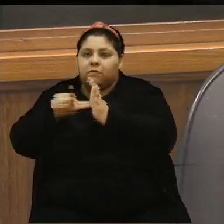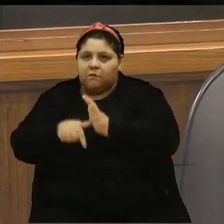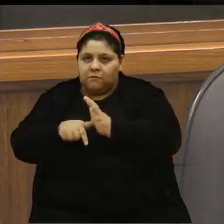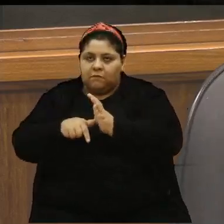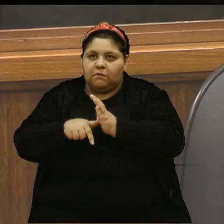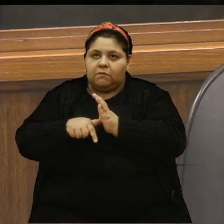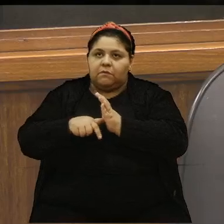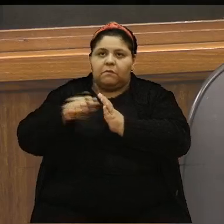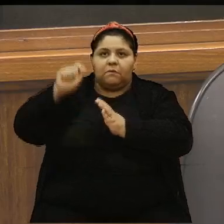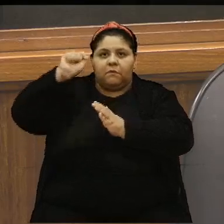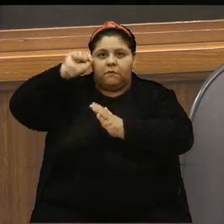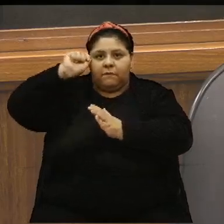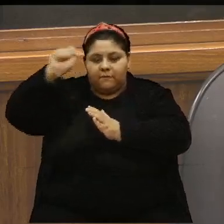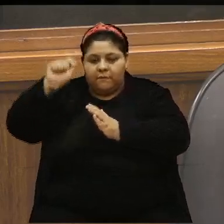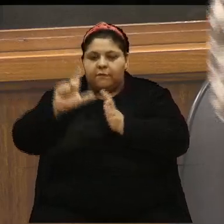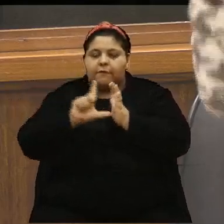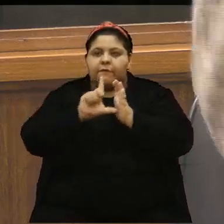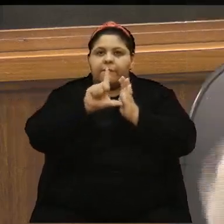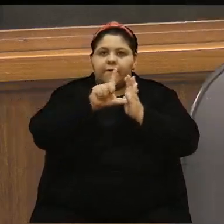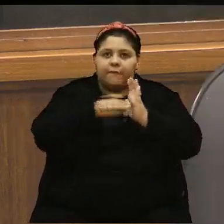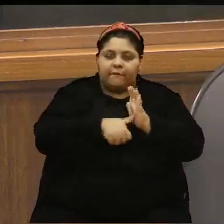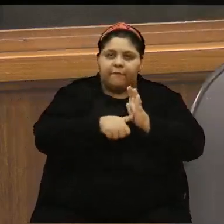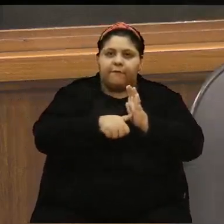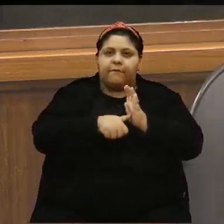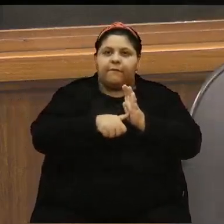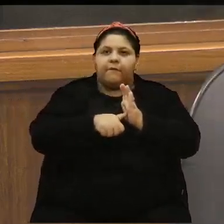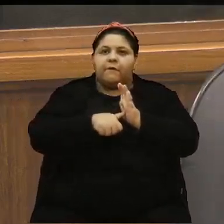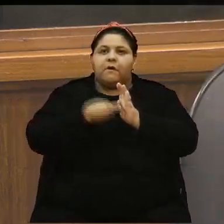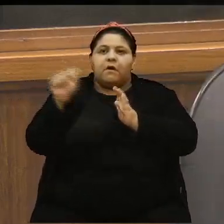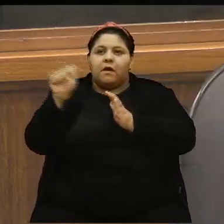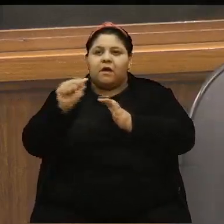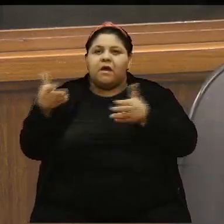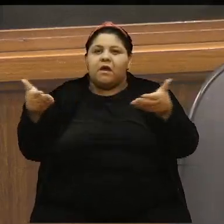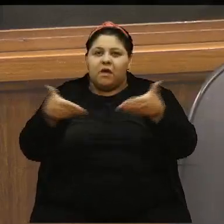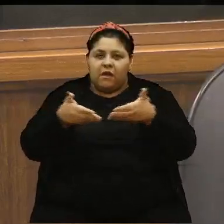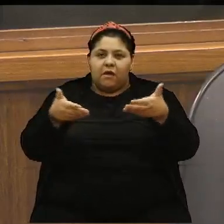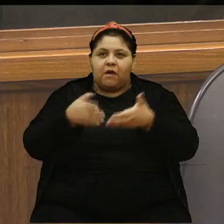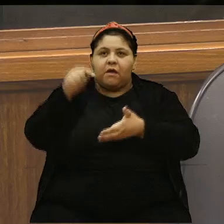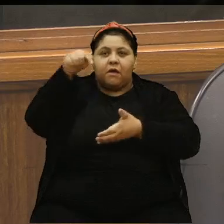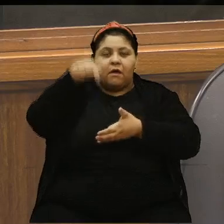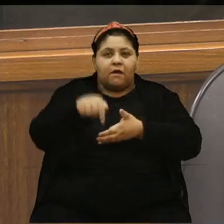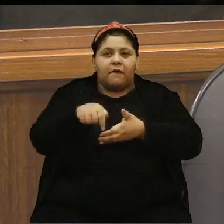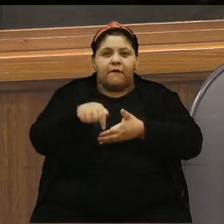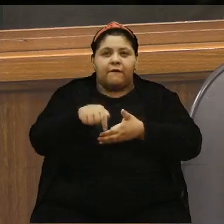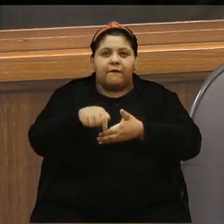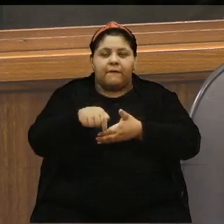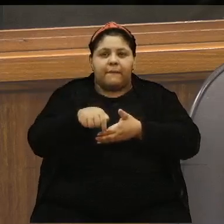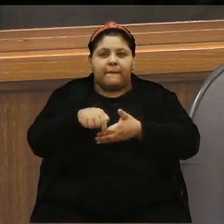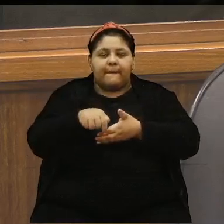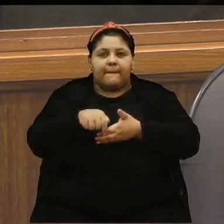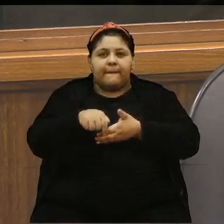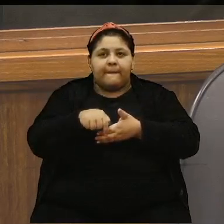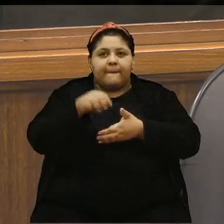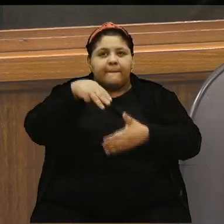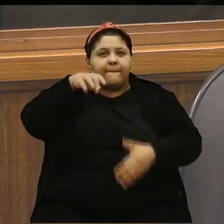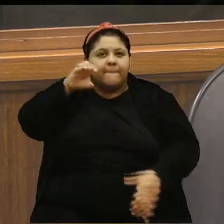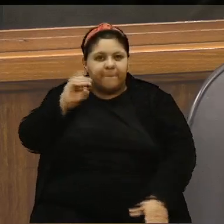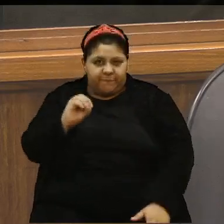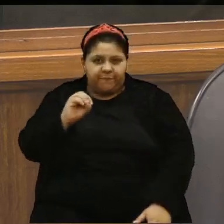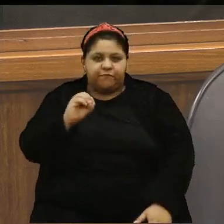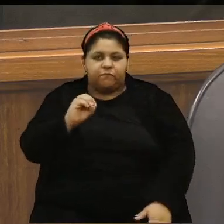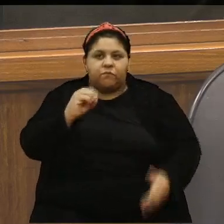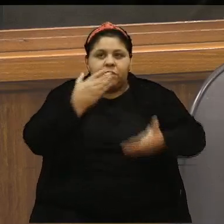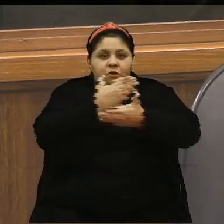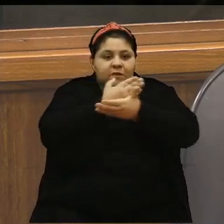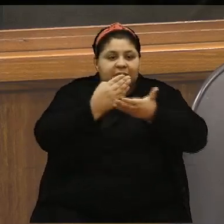para abril, depois passou para agosto. Agora a gente está em maio, adentrando